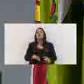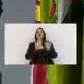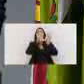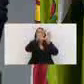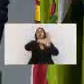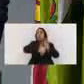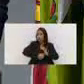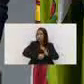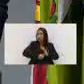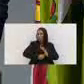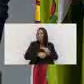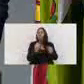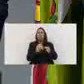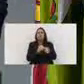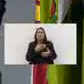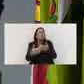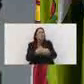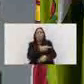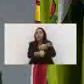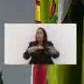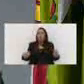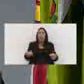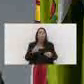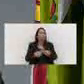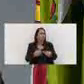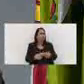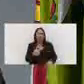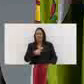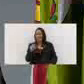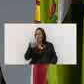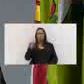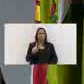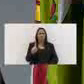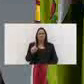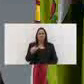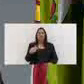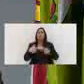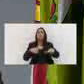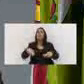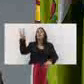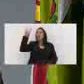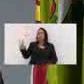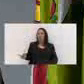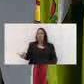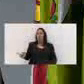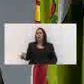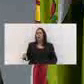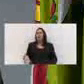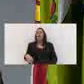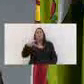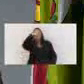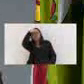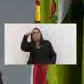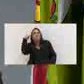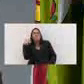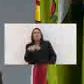tomasse providência. que eu não me elegi vereador para ser chamado de criminoso, de forma alguma.